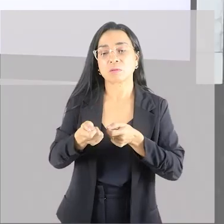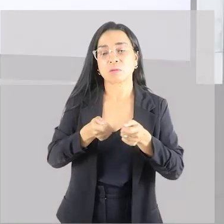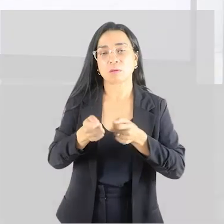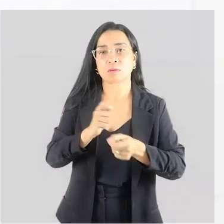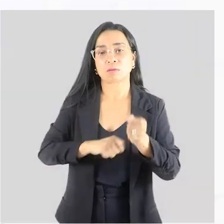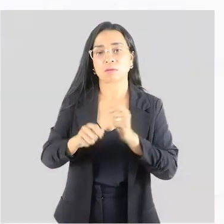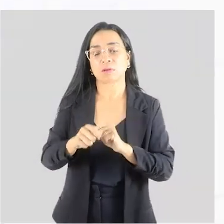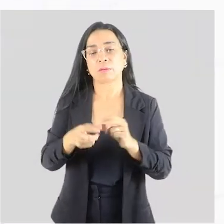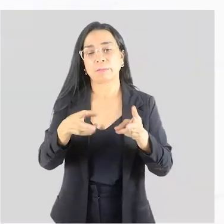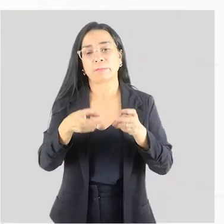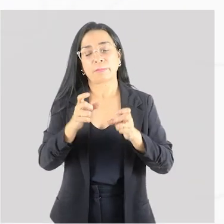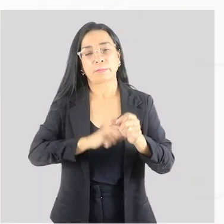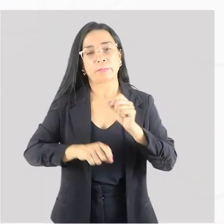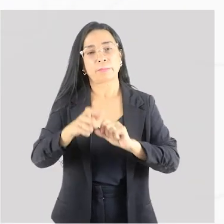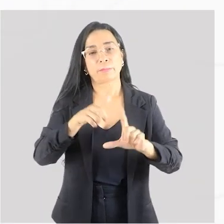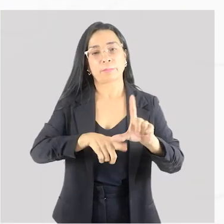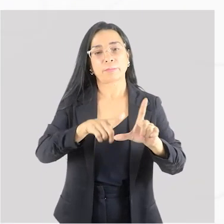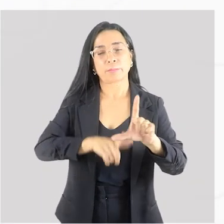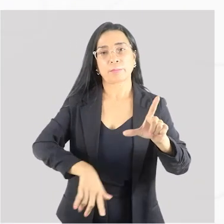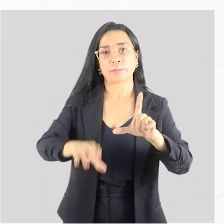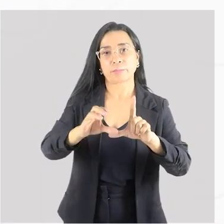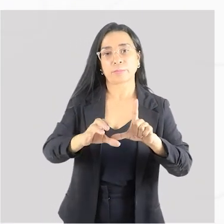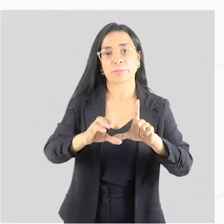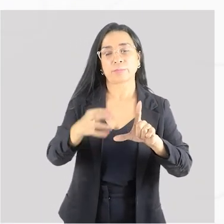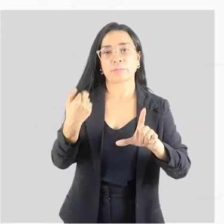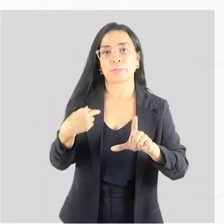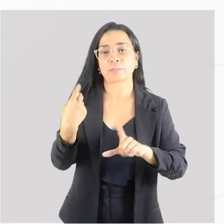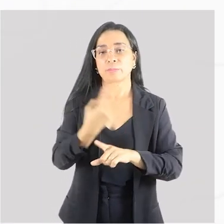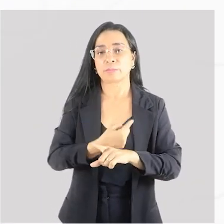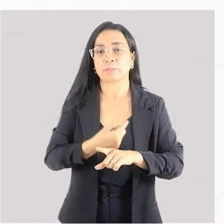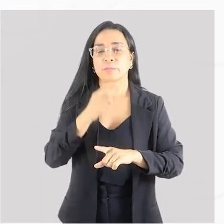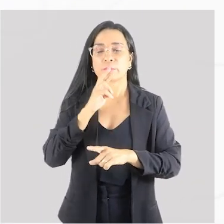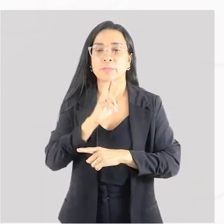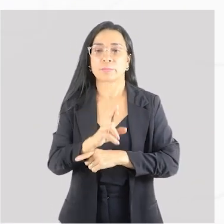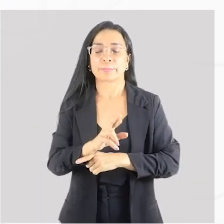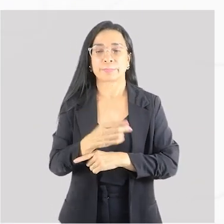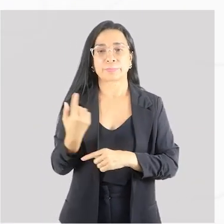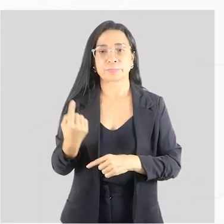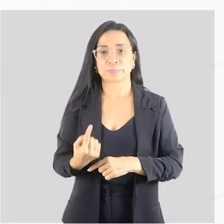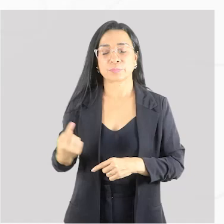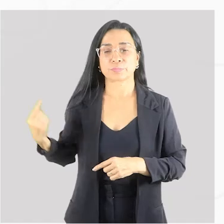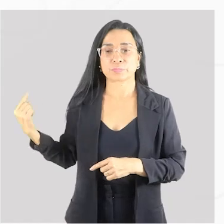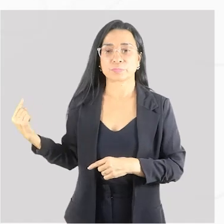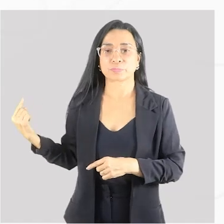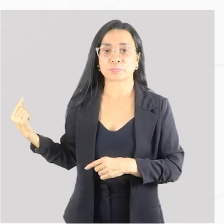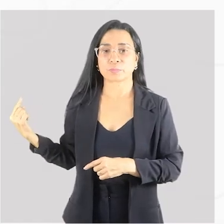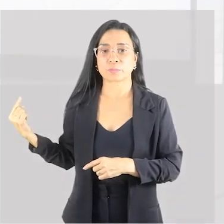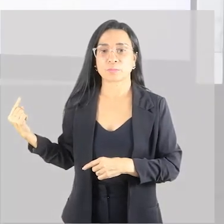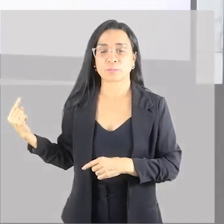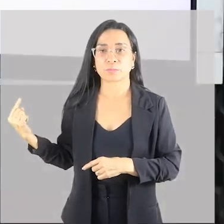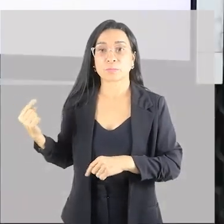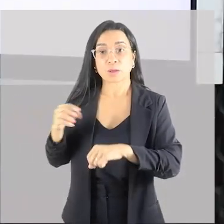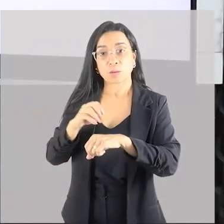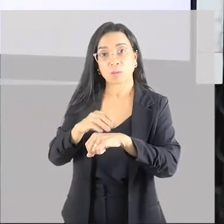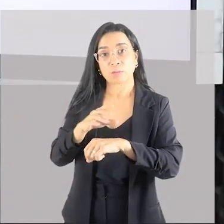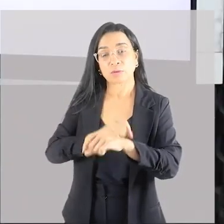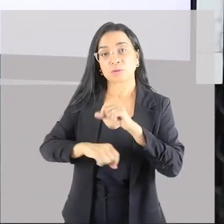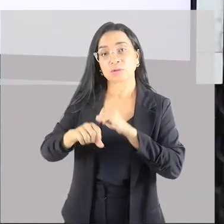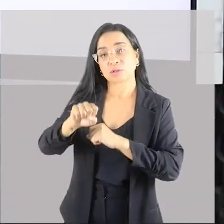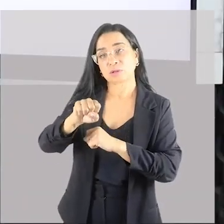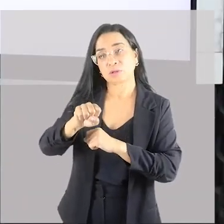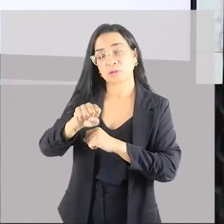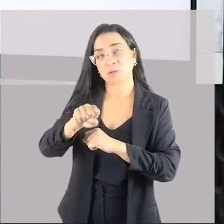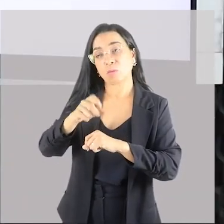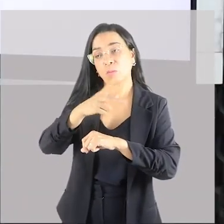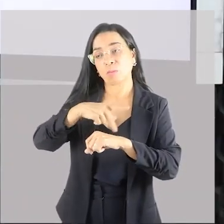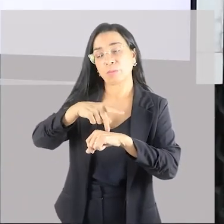já percebeu que aqui a letra C é a nossa resposta. Democracia direta. Ó, uma dica para ti, a Suíça ainda é considerada